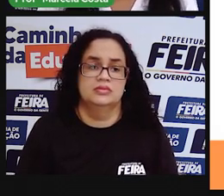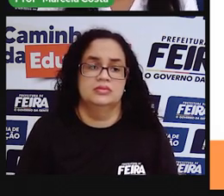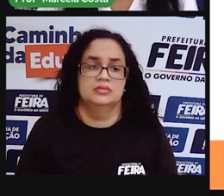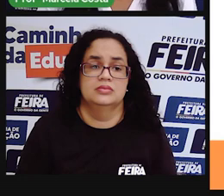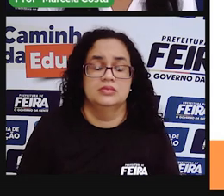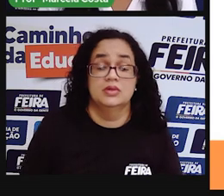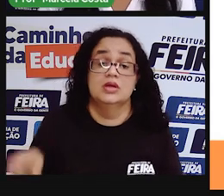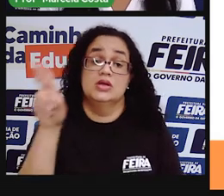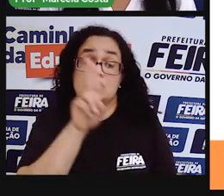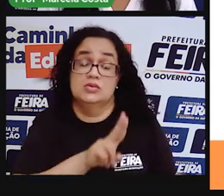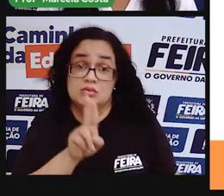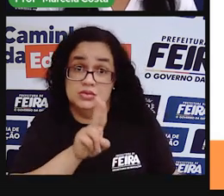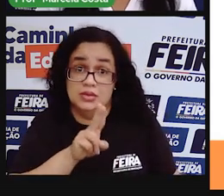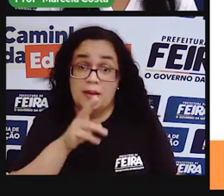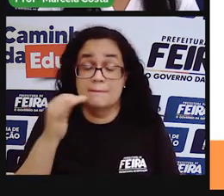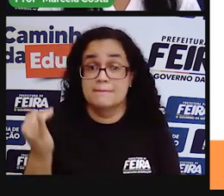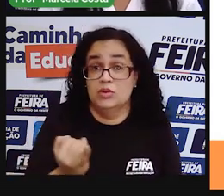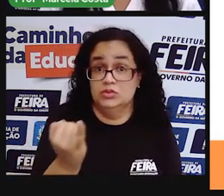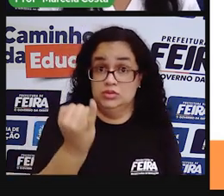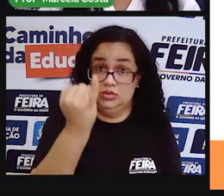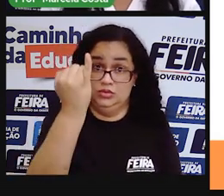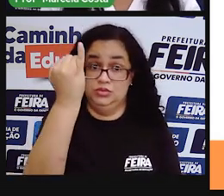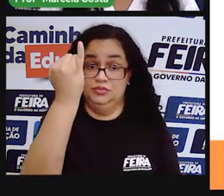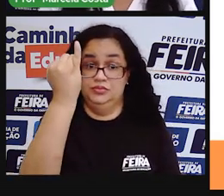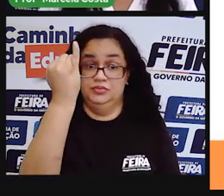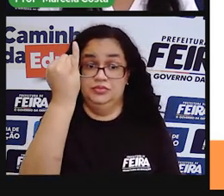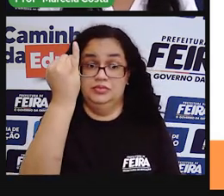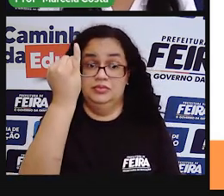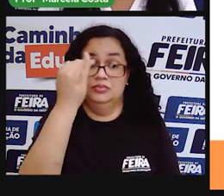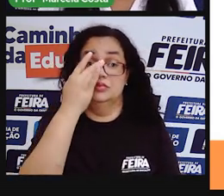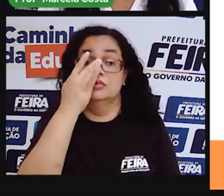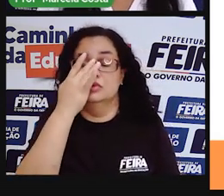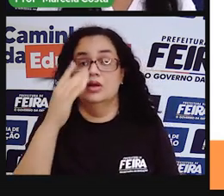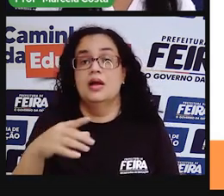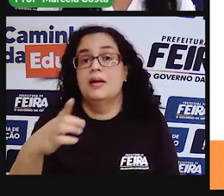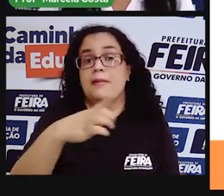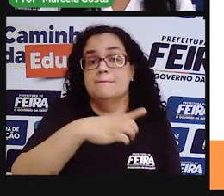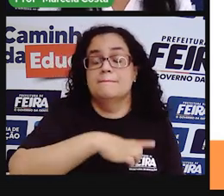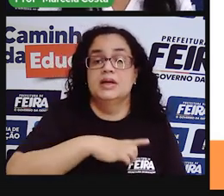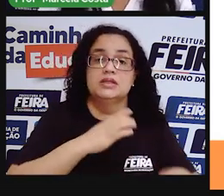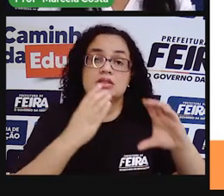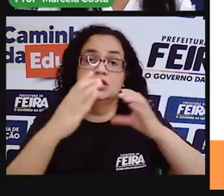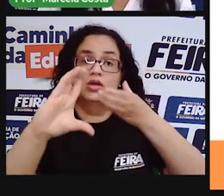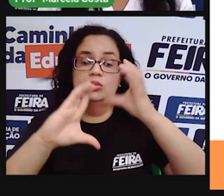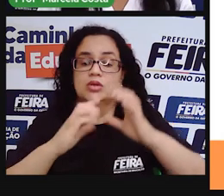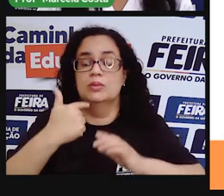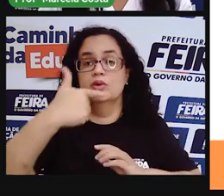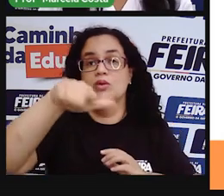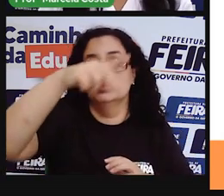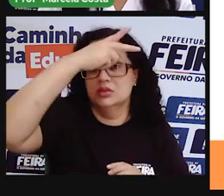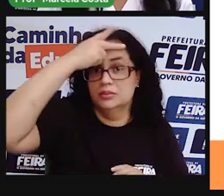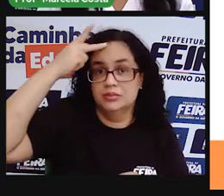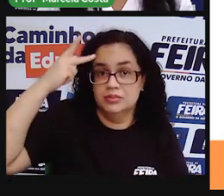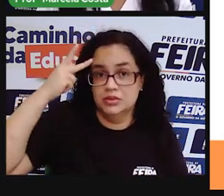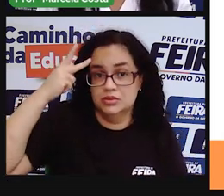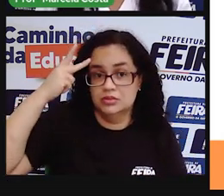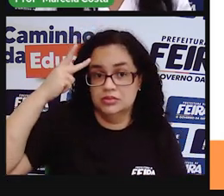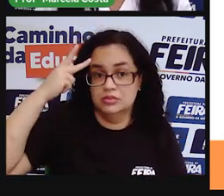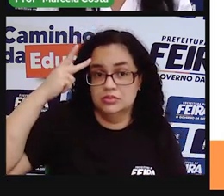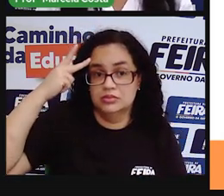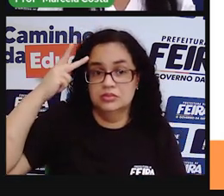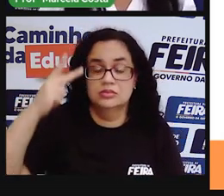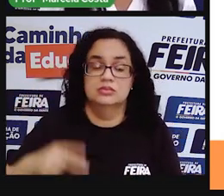A gente usa principalmente para estabelecer comunicação com o outro.